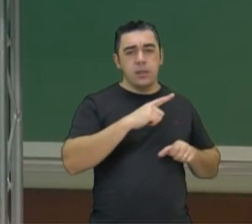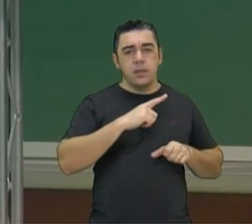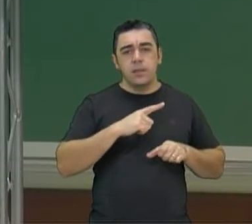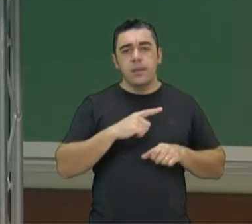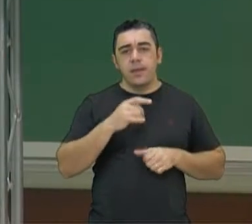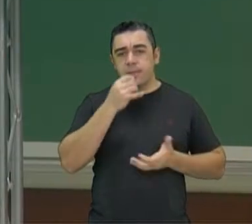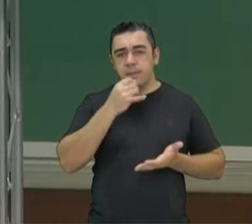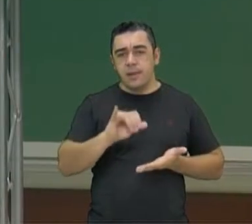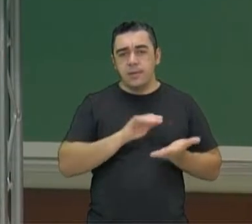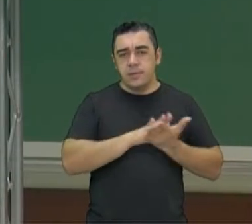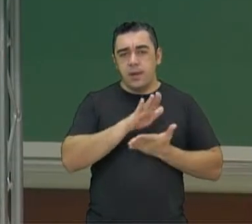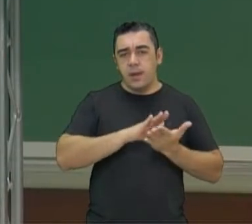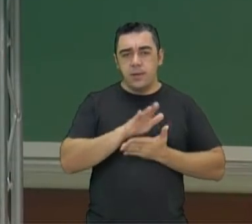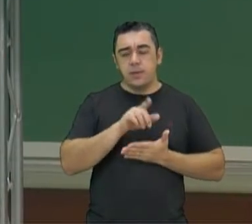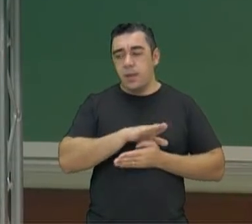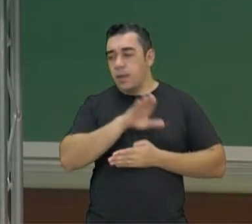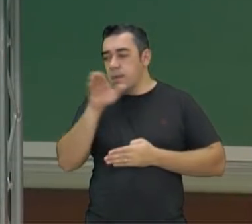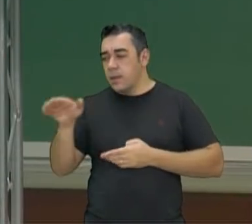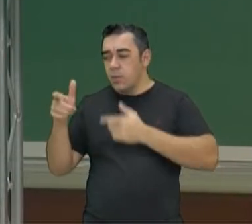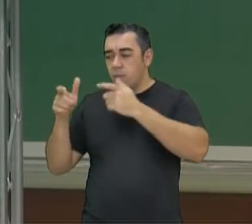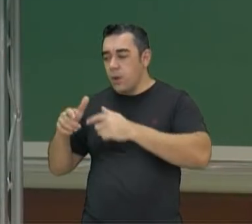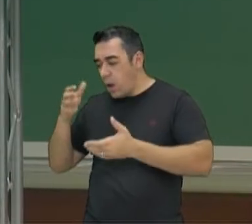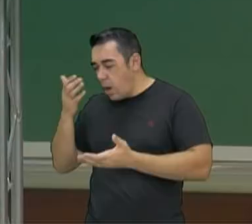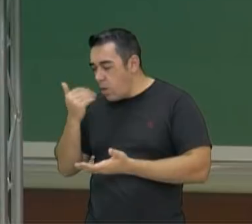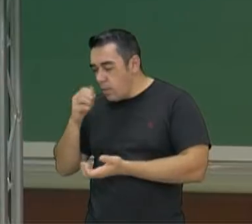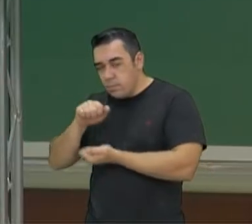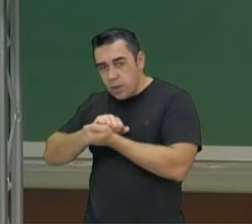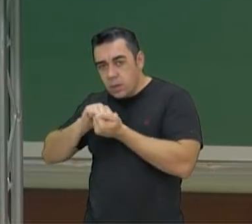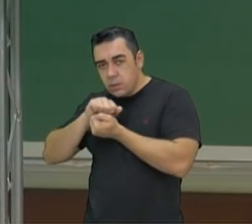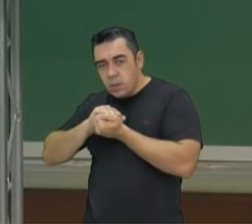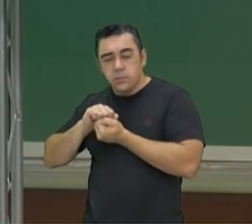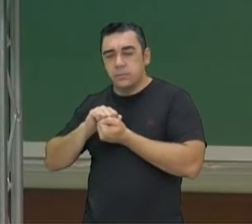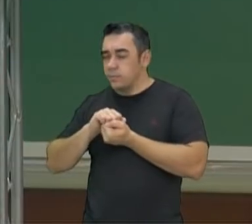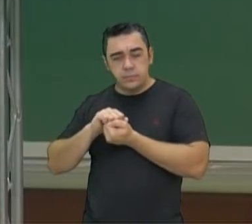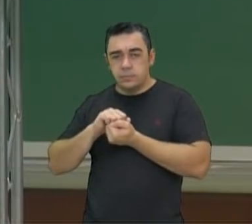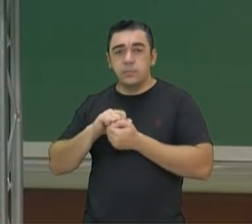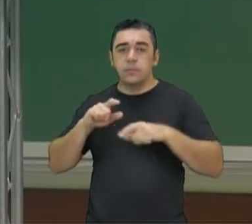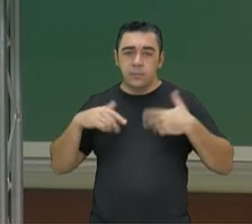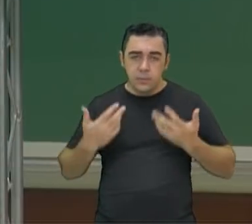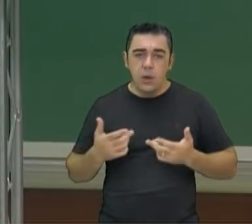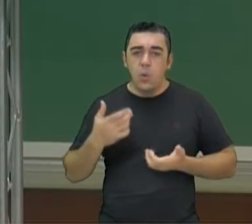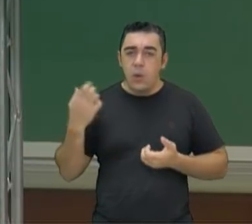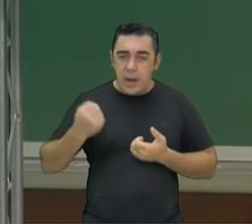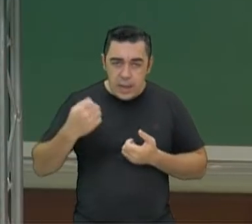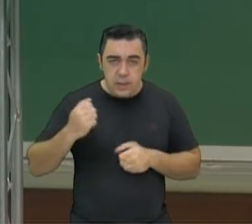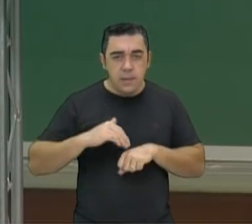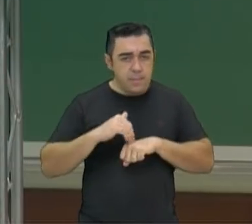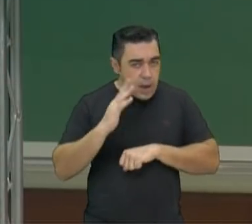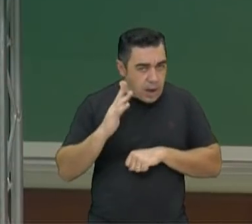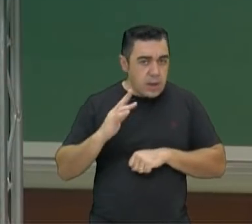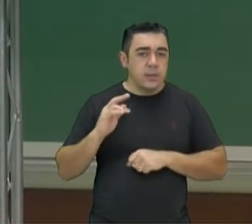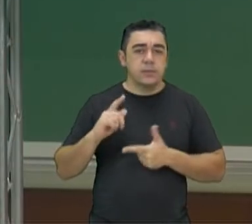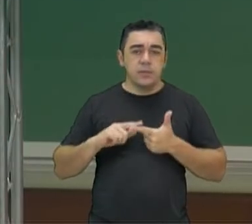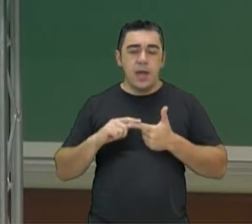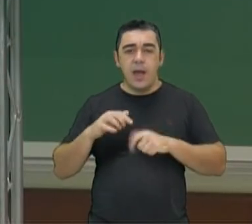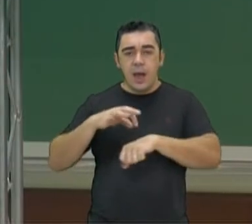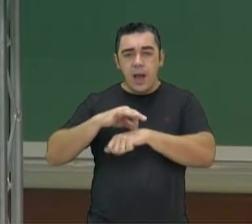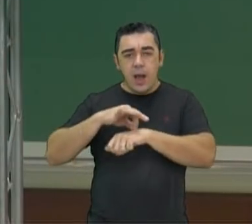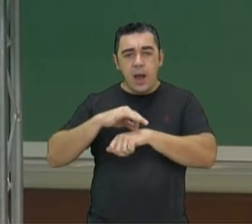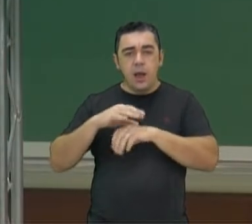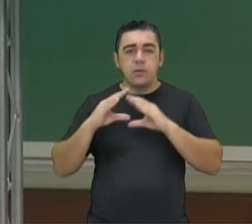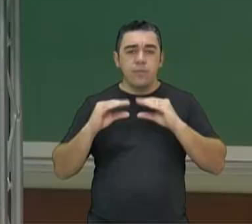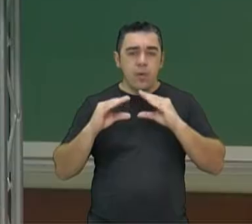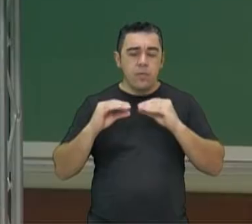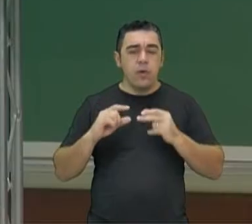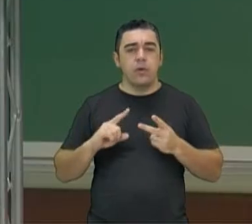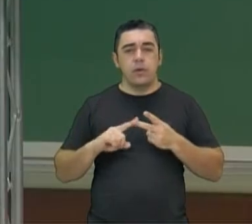desgastando energia até a área de pastagem e retorna, tá vendo? Então, produção de leite é maior, a carne é mais macia do que um